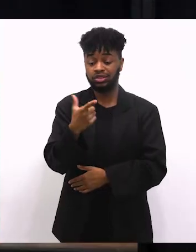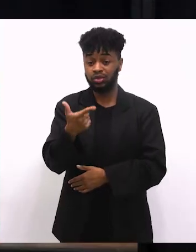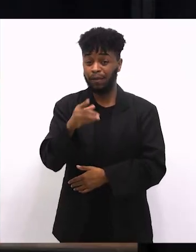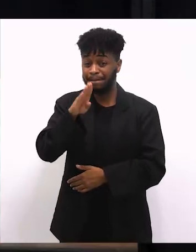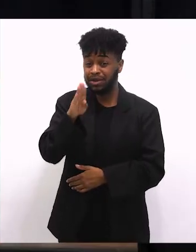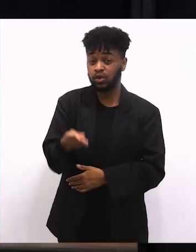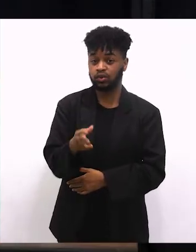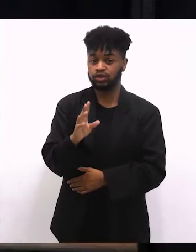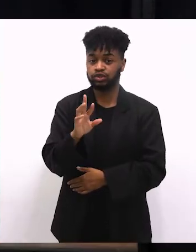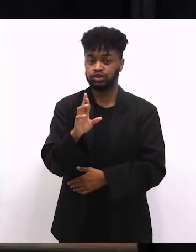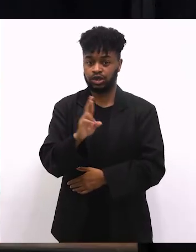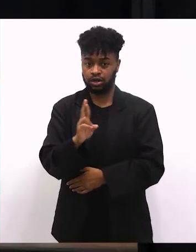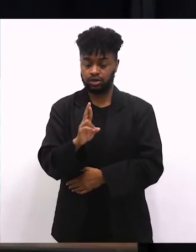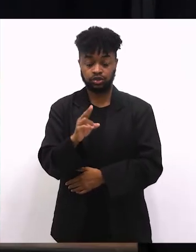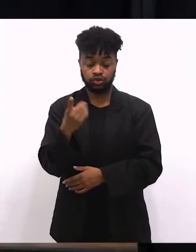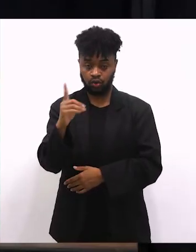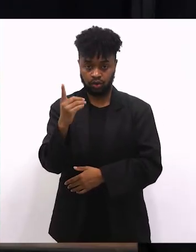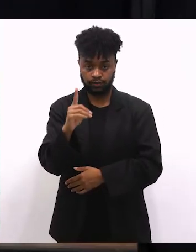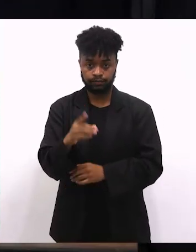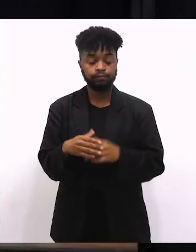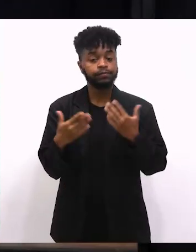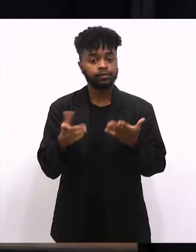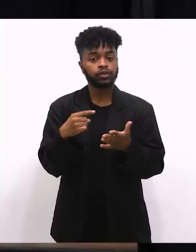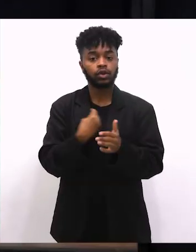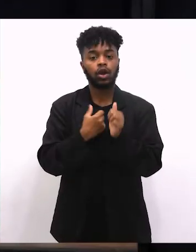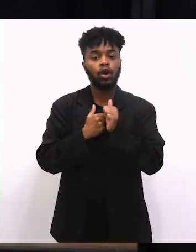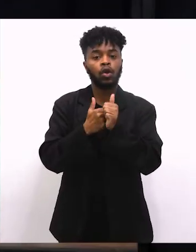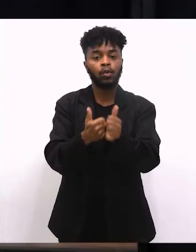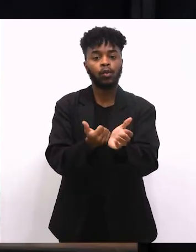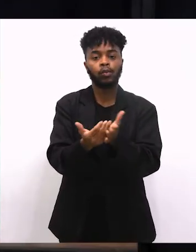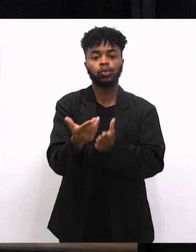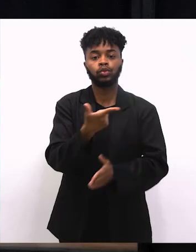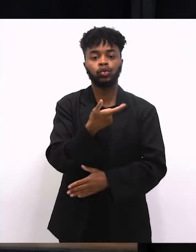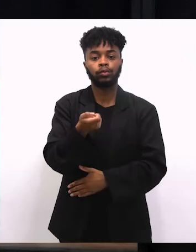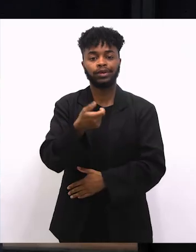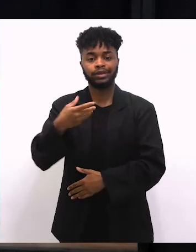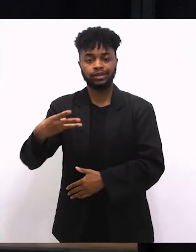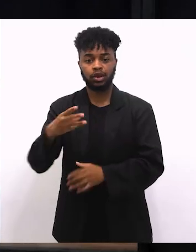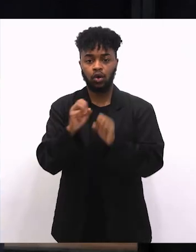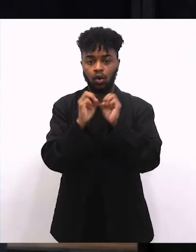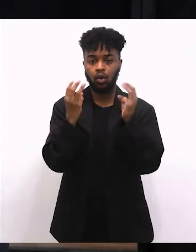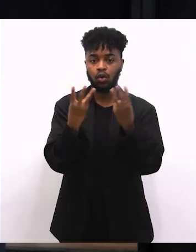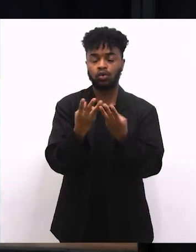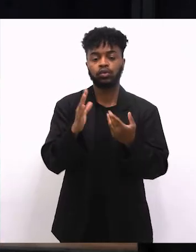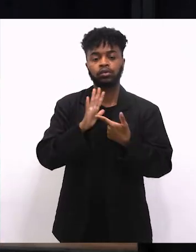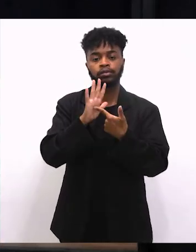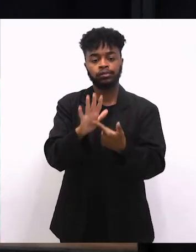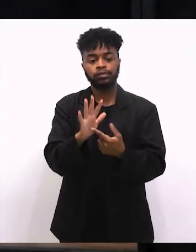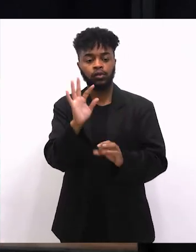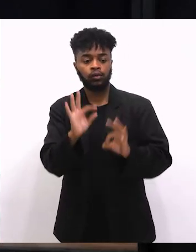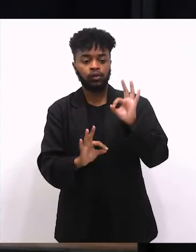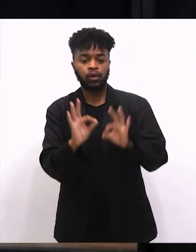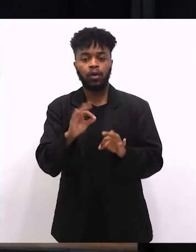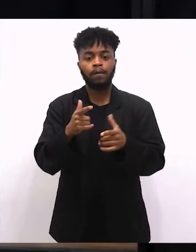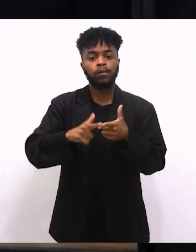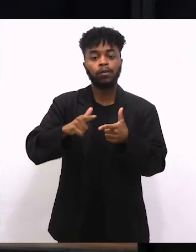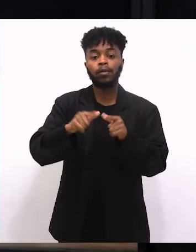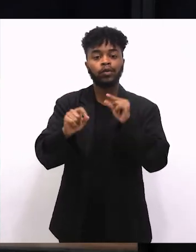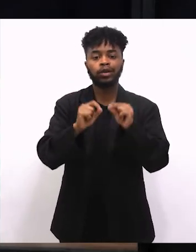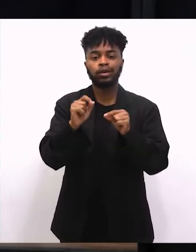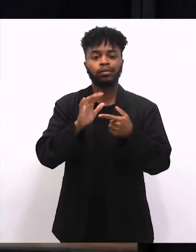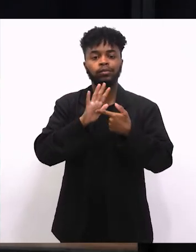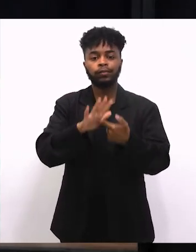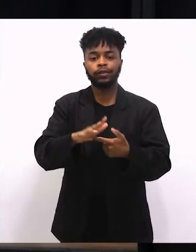de dólares. E a gente tem acompanhado, desde 2003, a ONU acabou posicionando esse problema